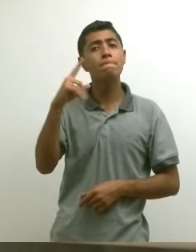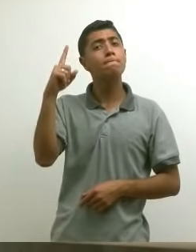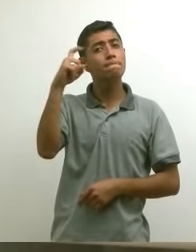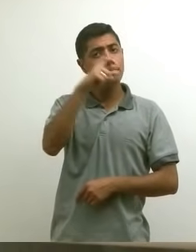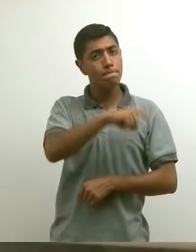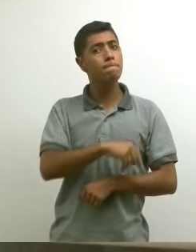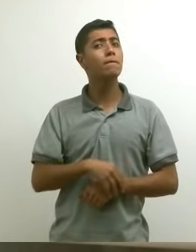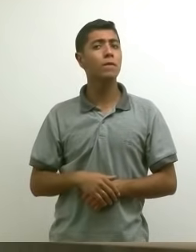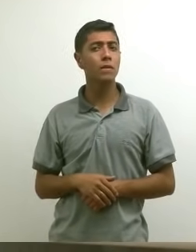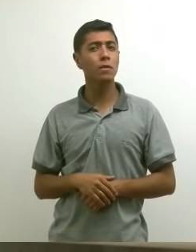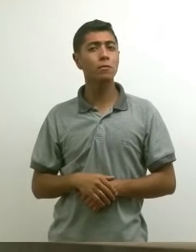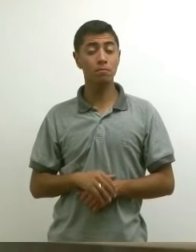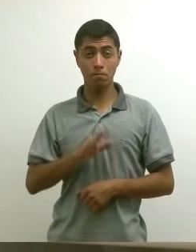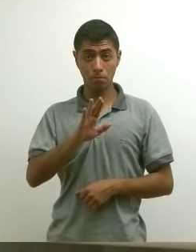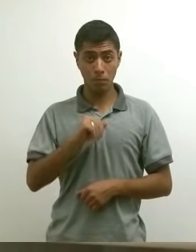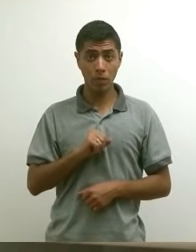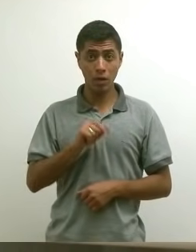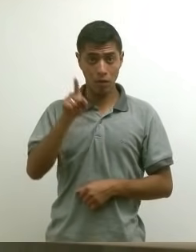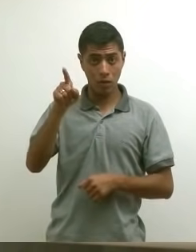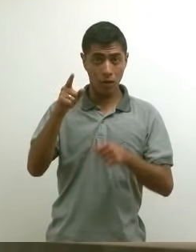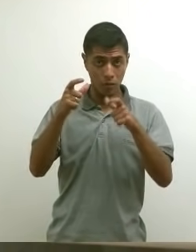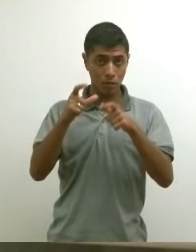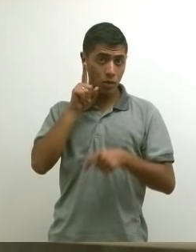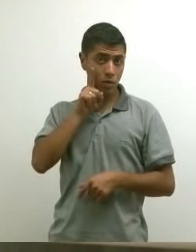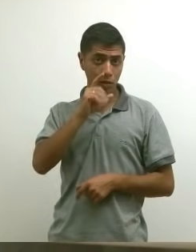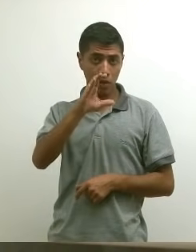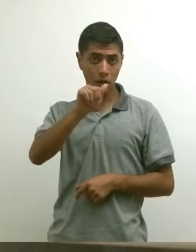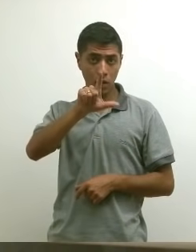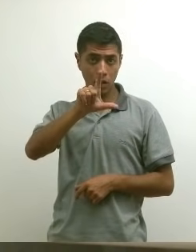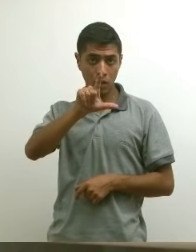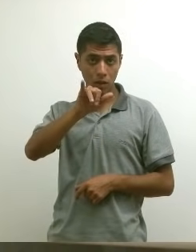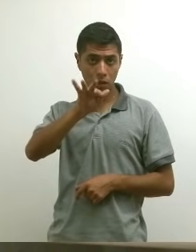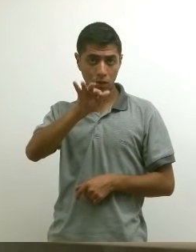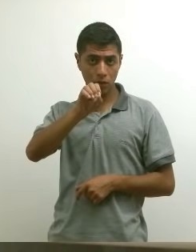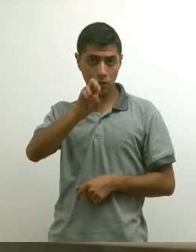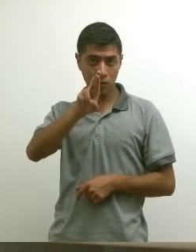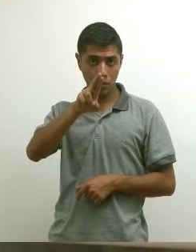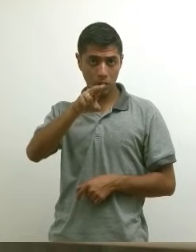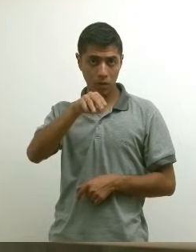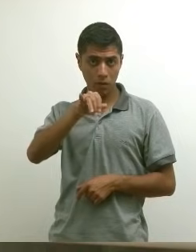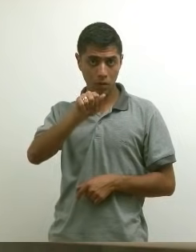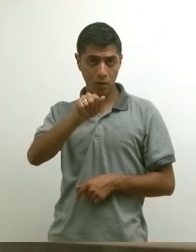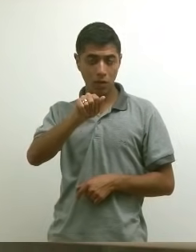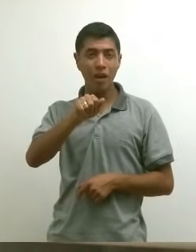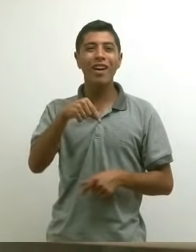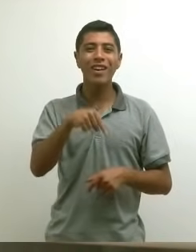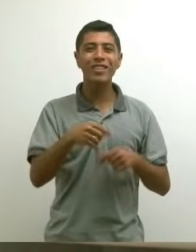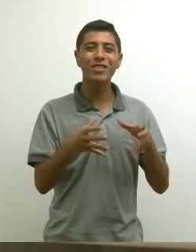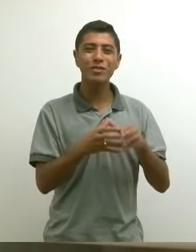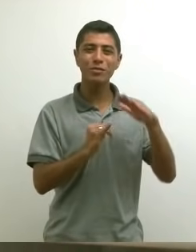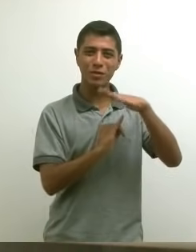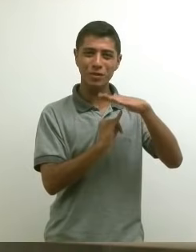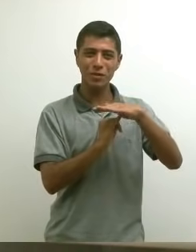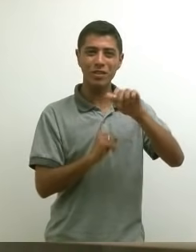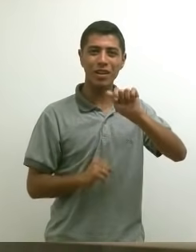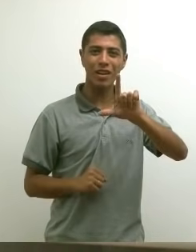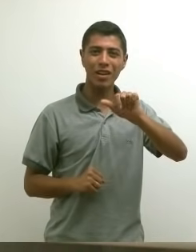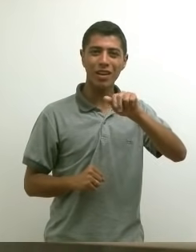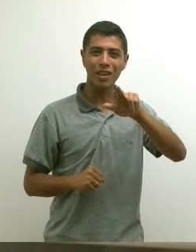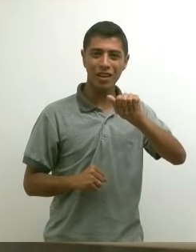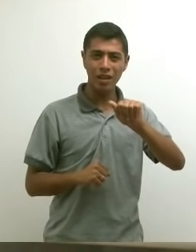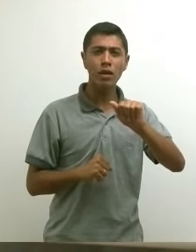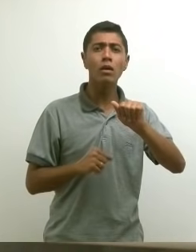instituto alana chama do projeto criança natureza que a detecção de que a causa principal do